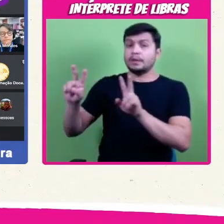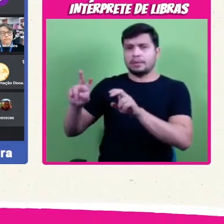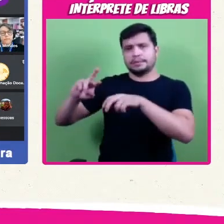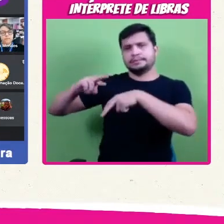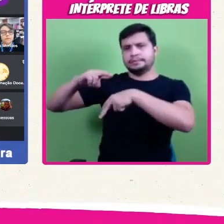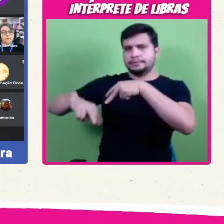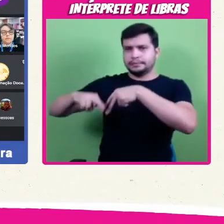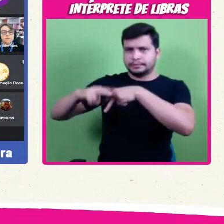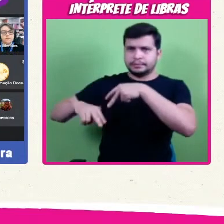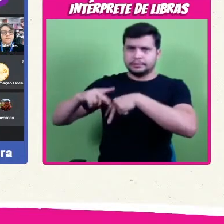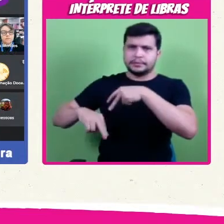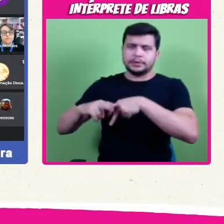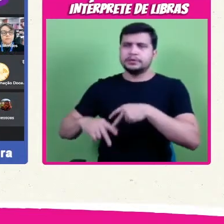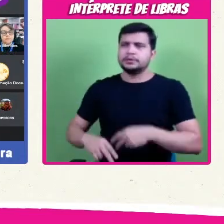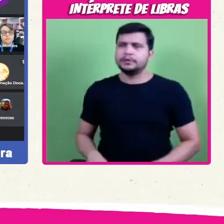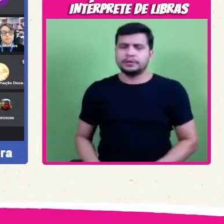tudo muito